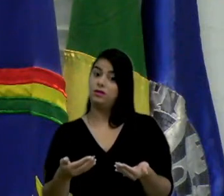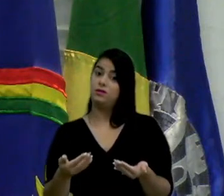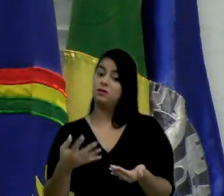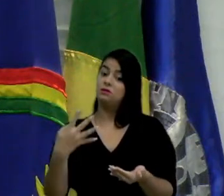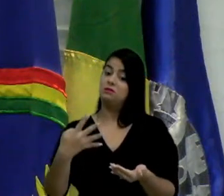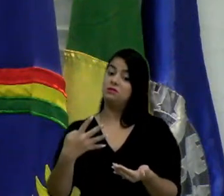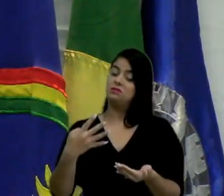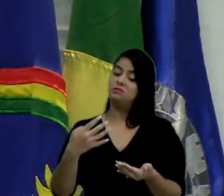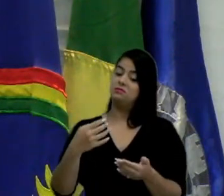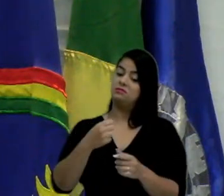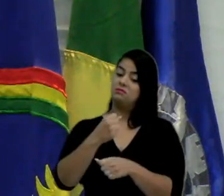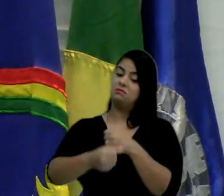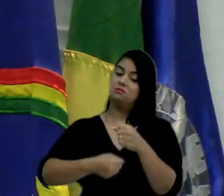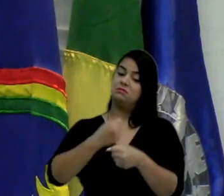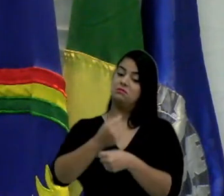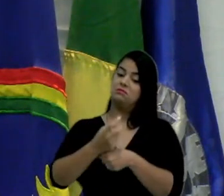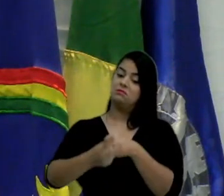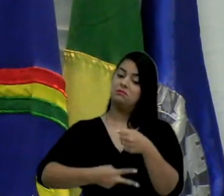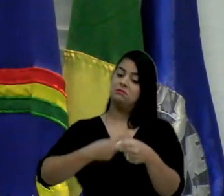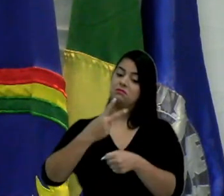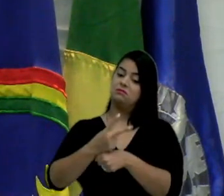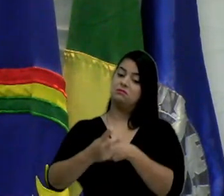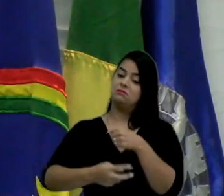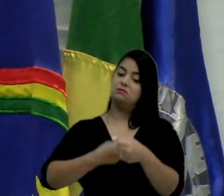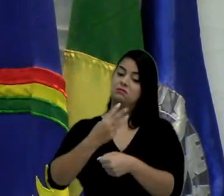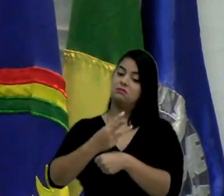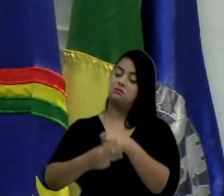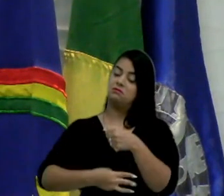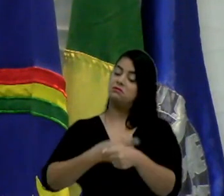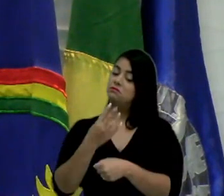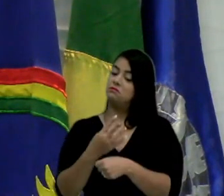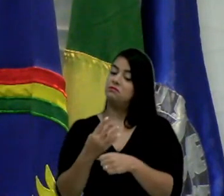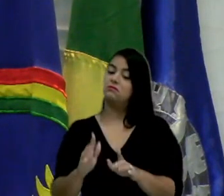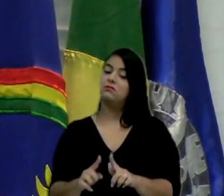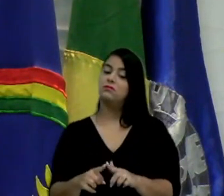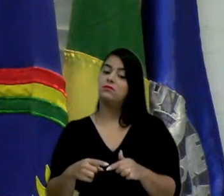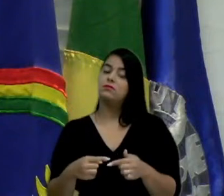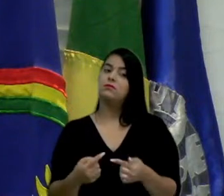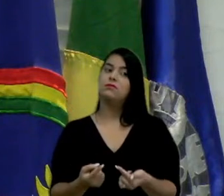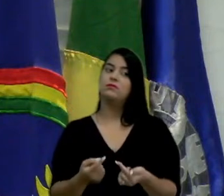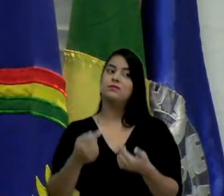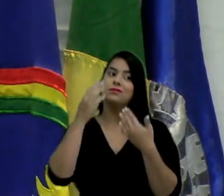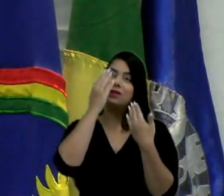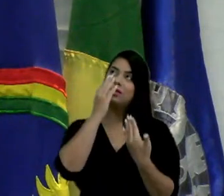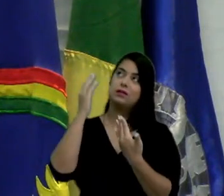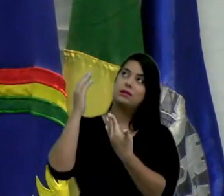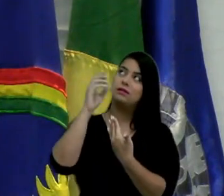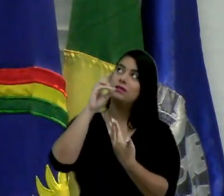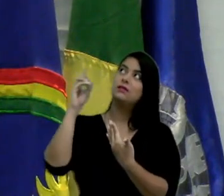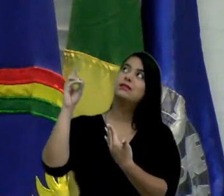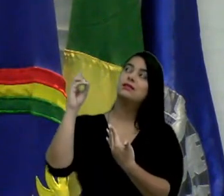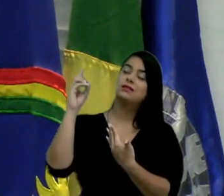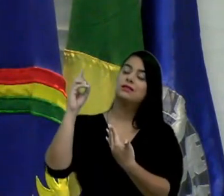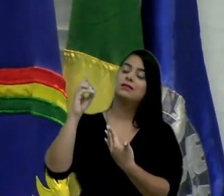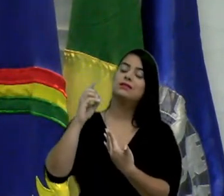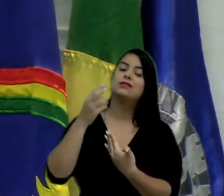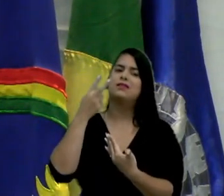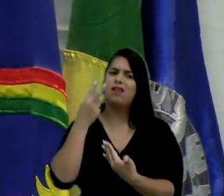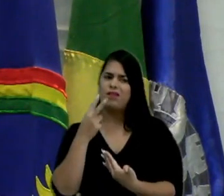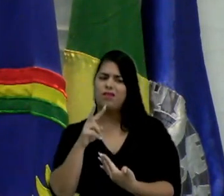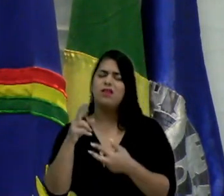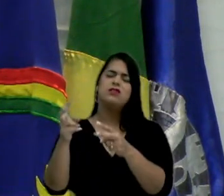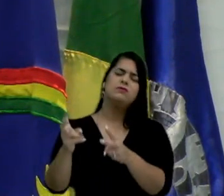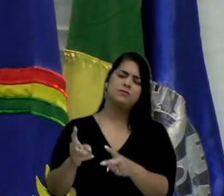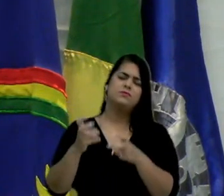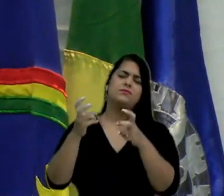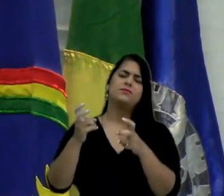está eh no aqui enquanto representante mas graças a Deus que nós estamos sendo vistos Nossa Agricultura Familiar